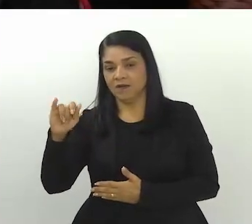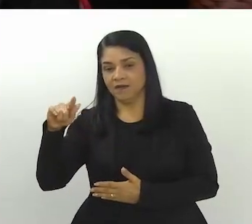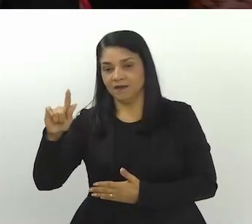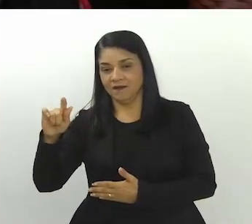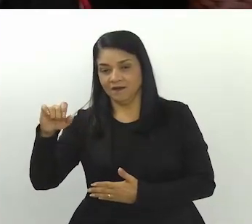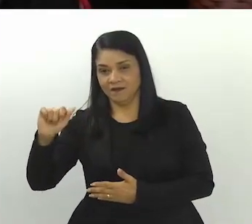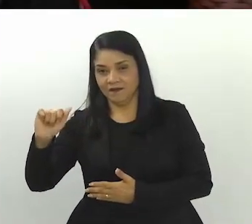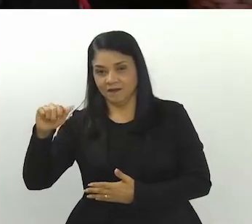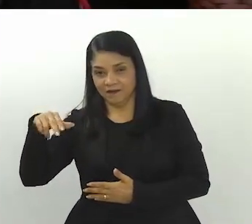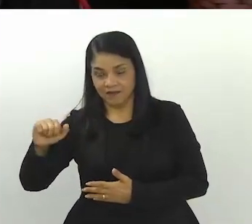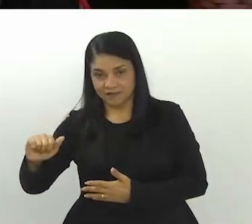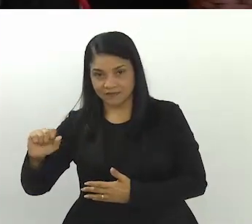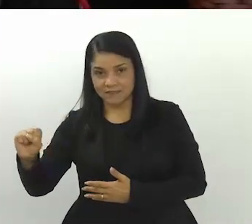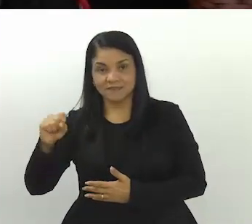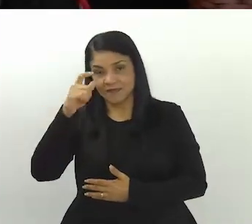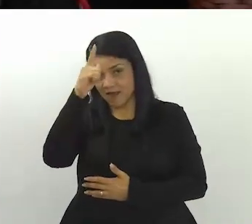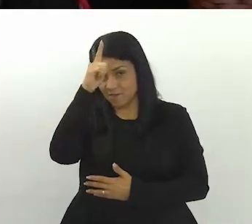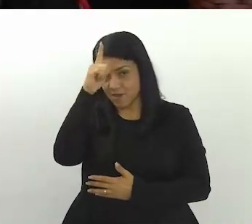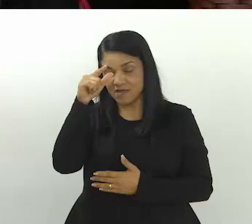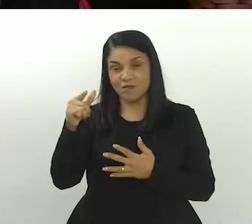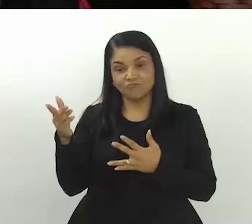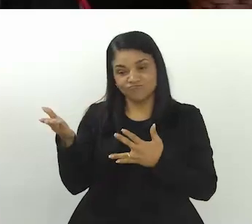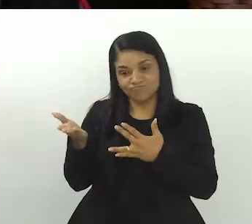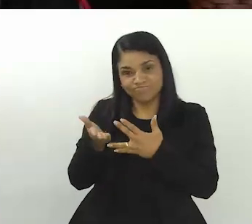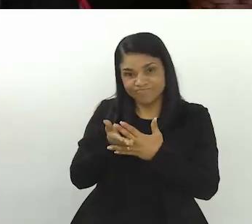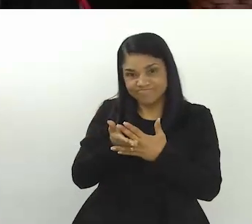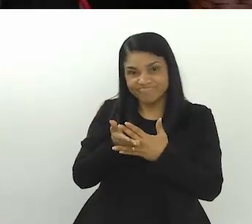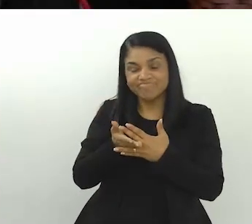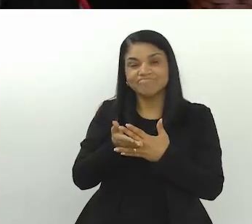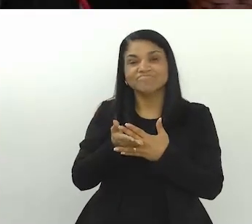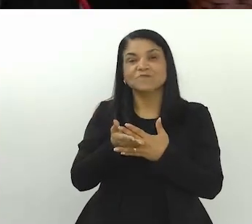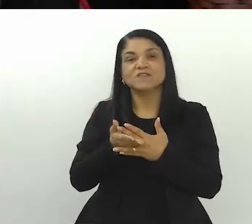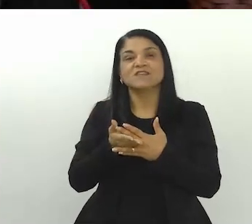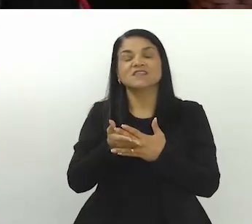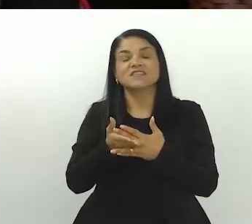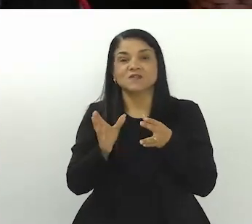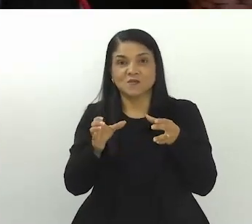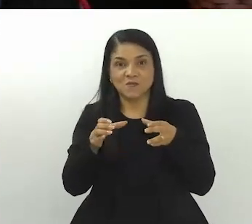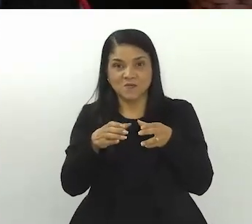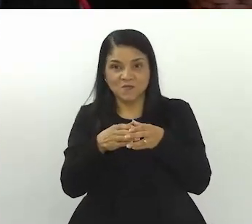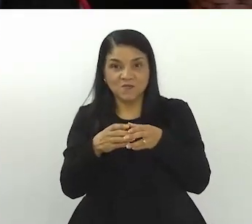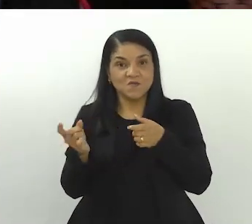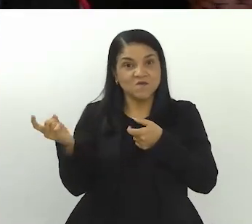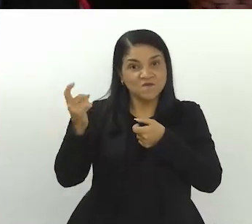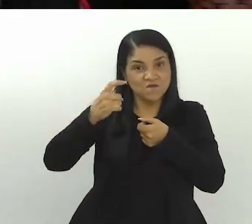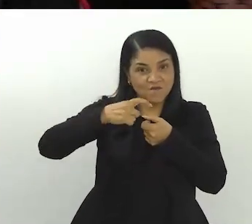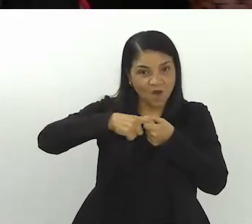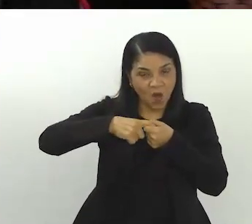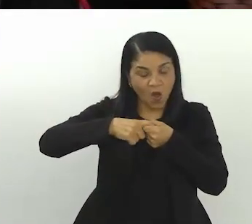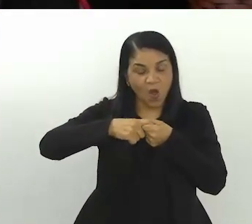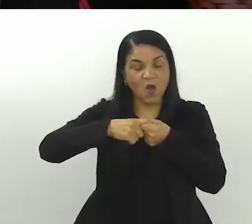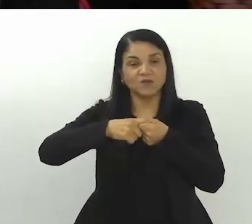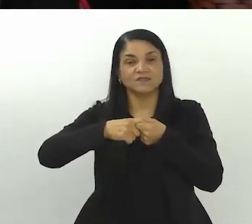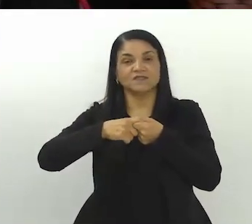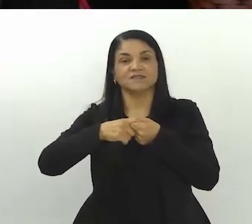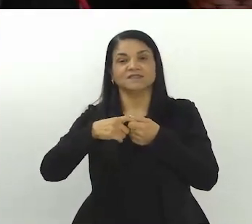né? Dos skinheads lá na Alemanha. Porque nós já estamos em cima do laço de terminar a primeira parte do Arena. Na segunda parte, a gente volta tratando